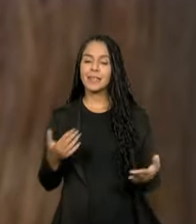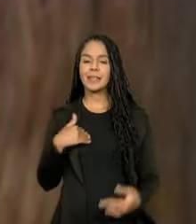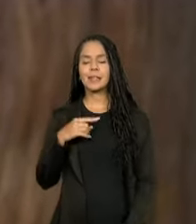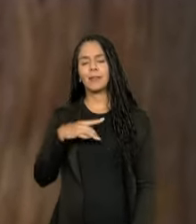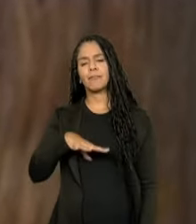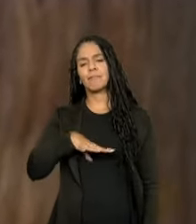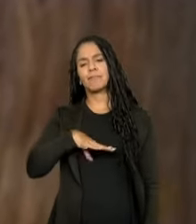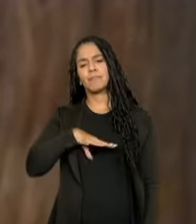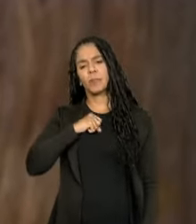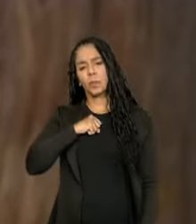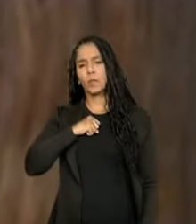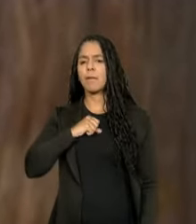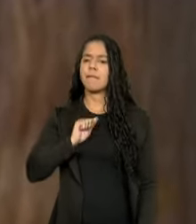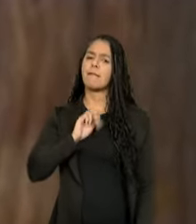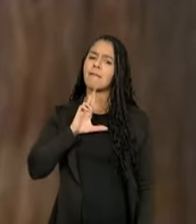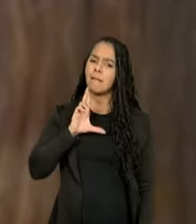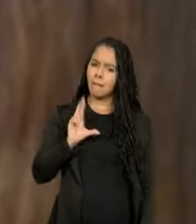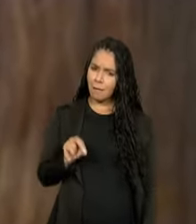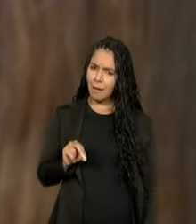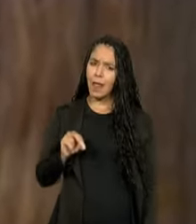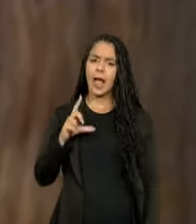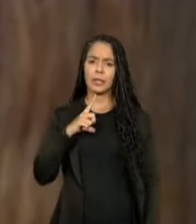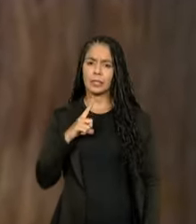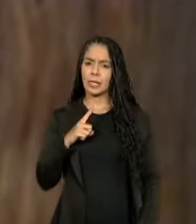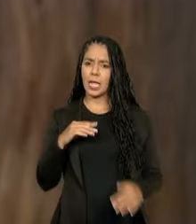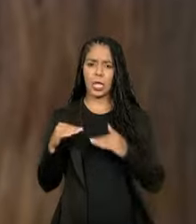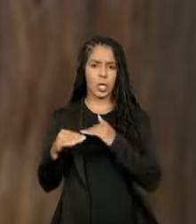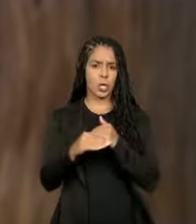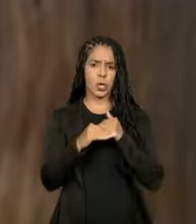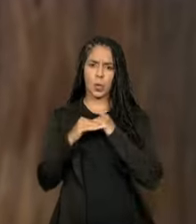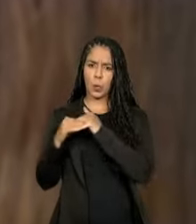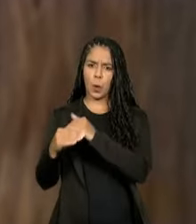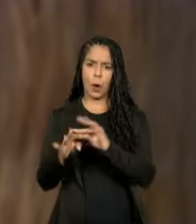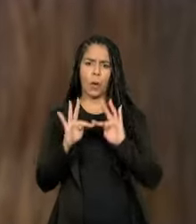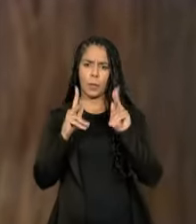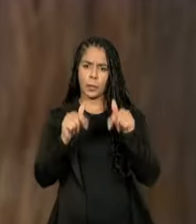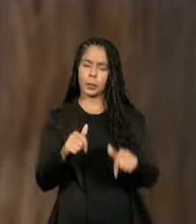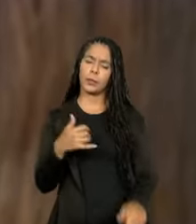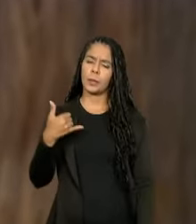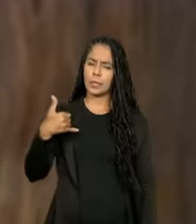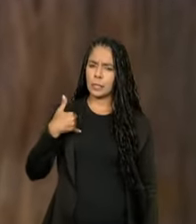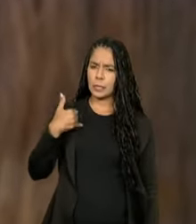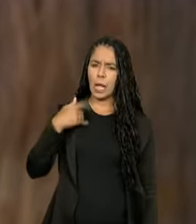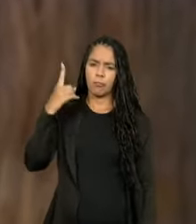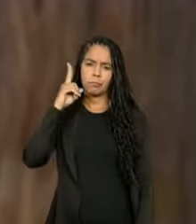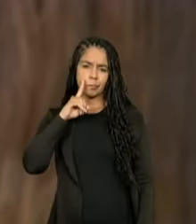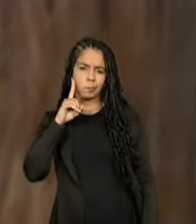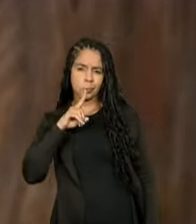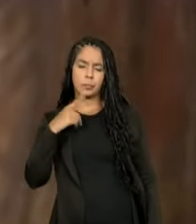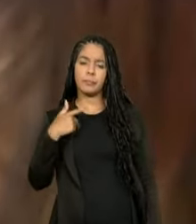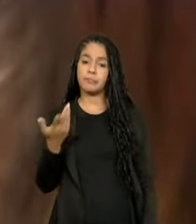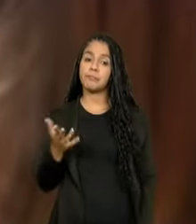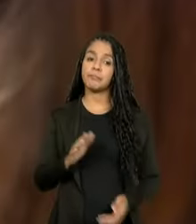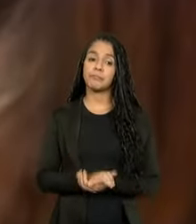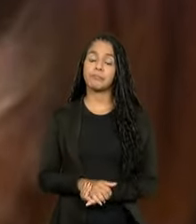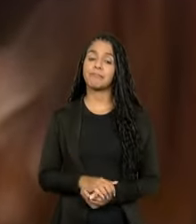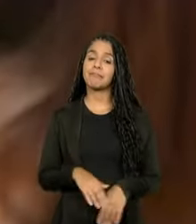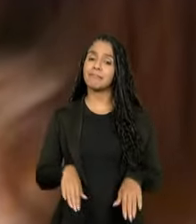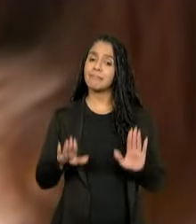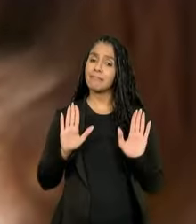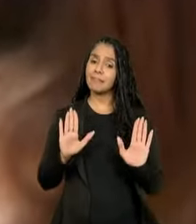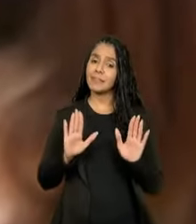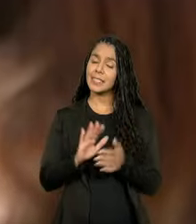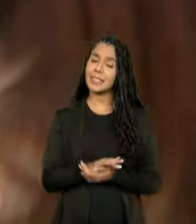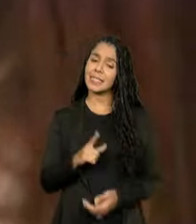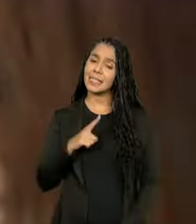menopausa, claro que ela tem um quadro clínico igual para todas nós, você acabou de falar das idades brasileiras, dos Estados Unidos, Brasil, dos Estados Unidos, mas ela